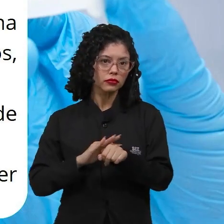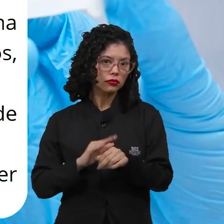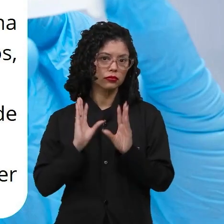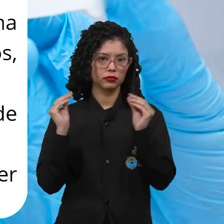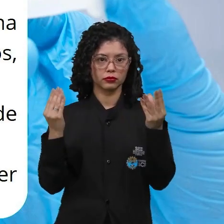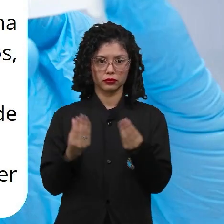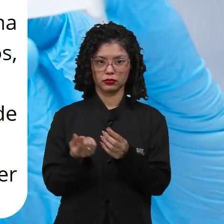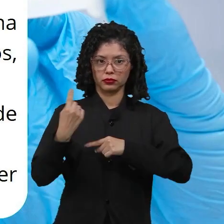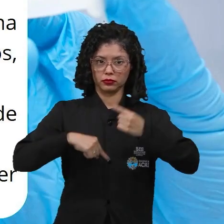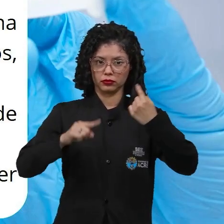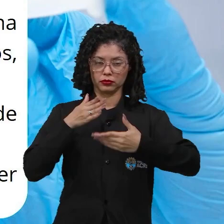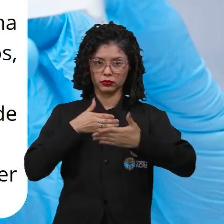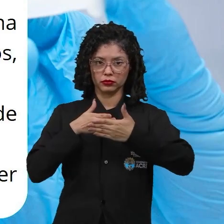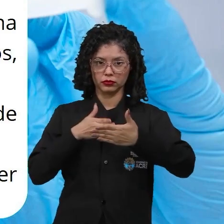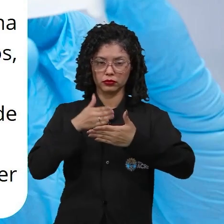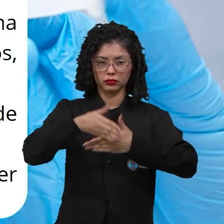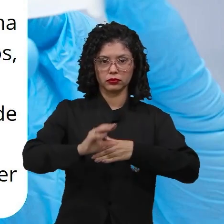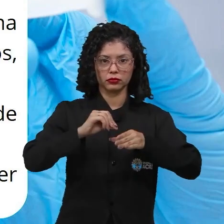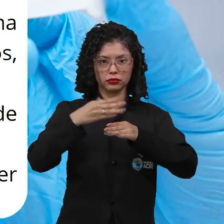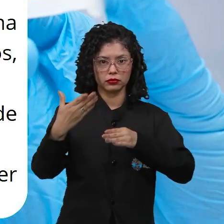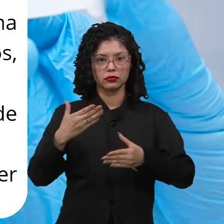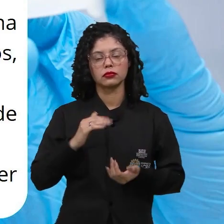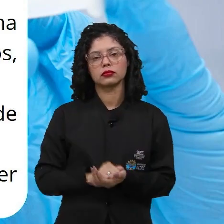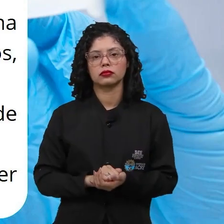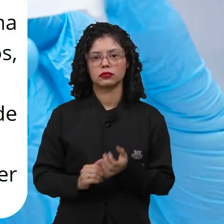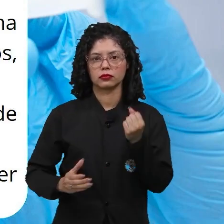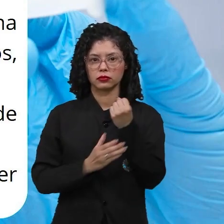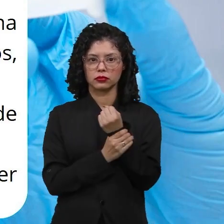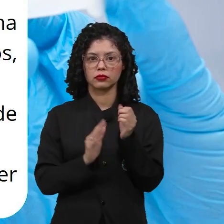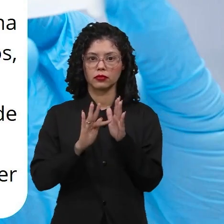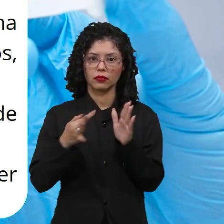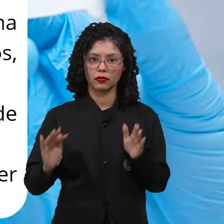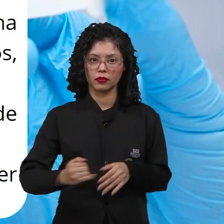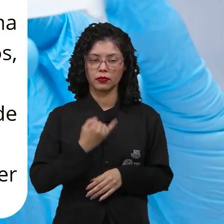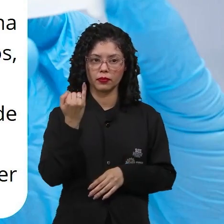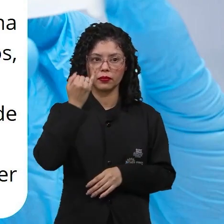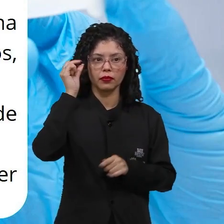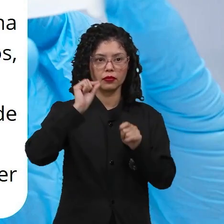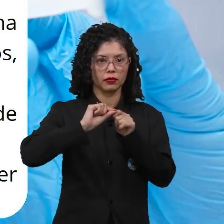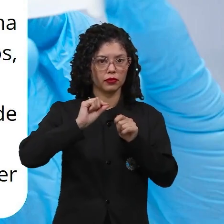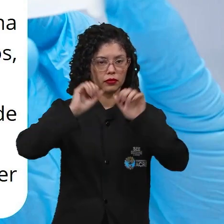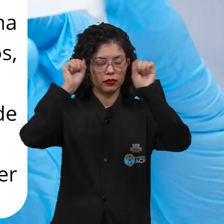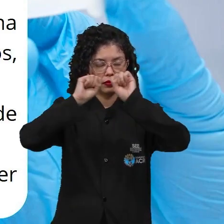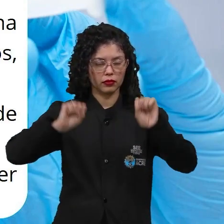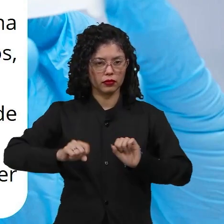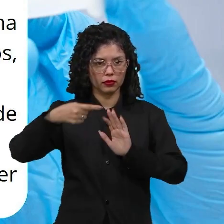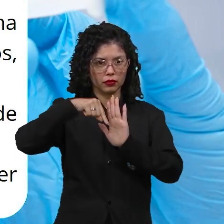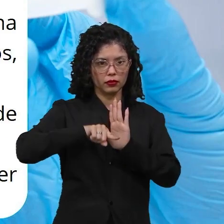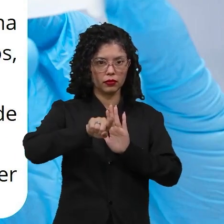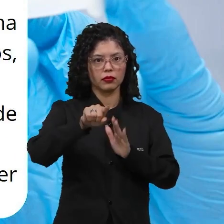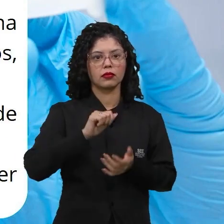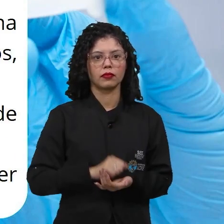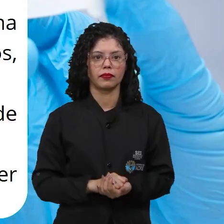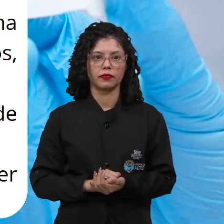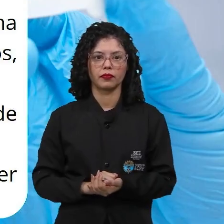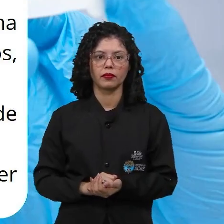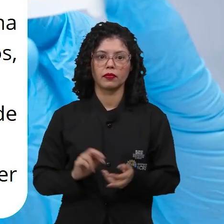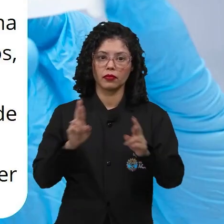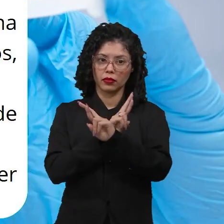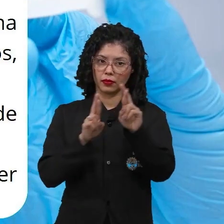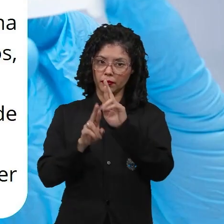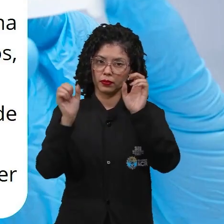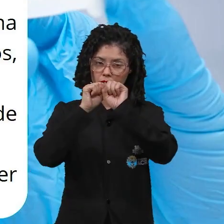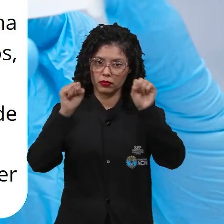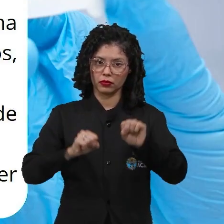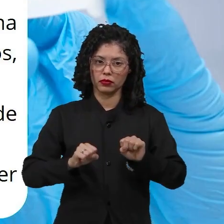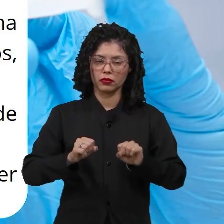e substâncias que superam ali as barreiras externas de proteção é uma função realizada pelo sistema imunitário.